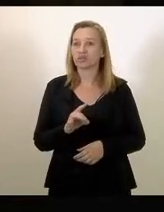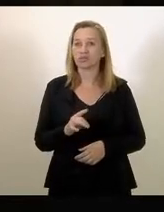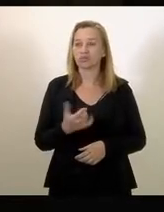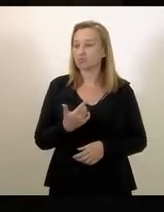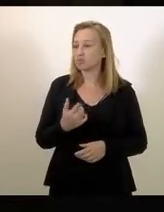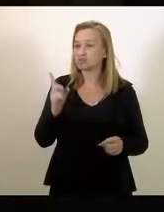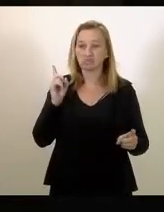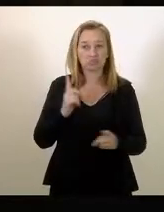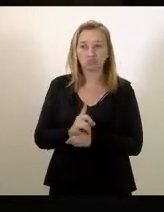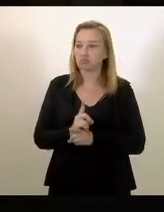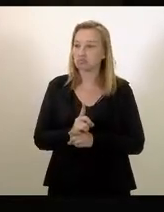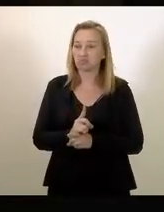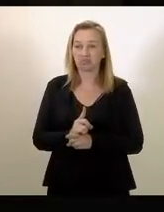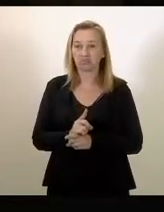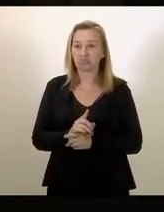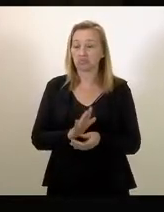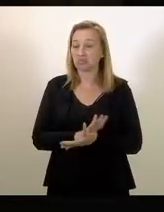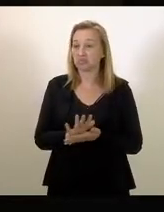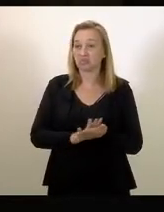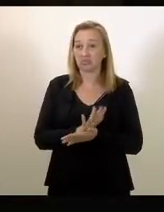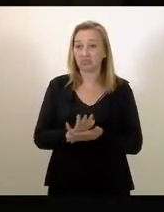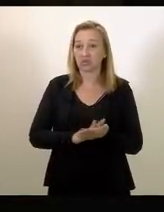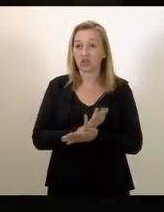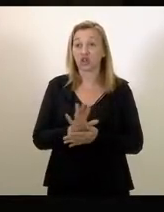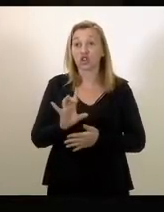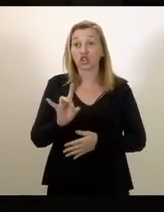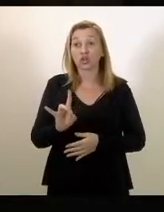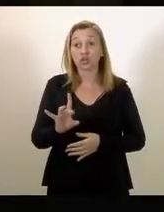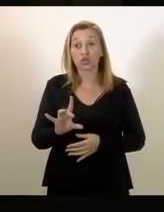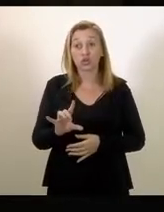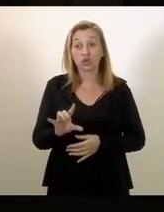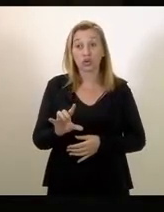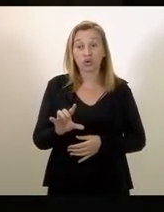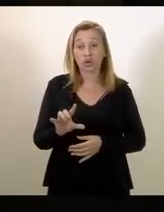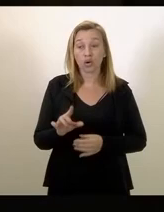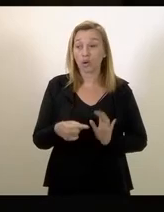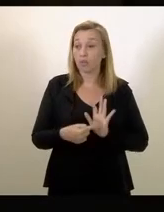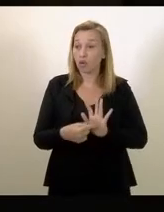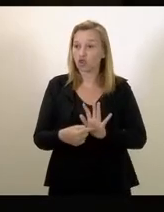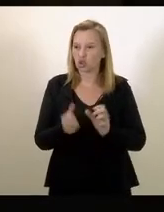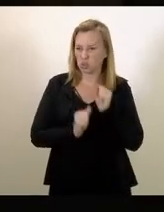não vai encontrar a não ser uma exposição do ódio